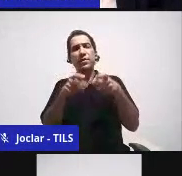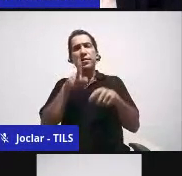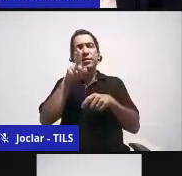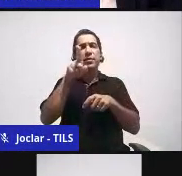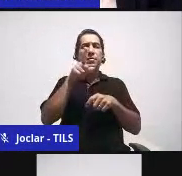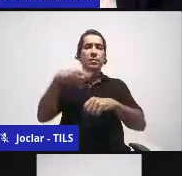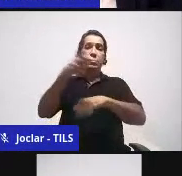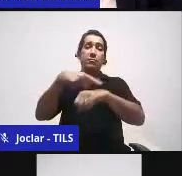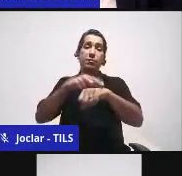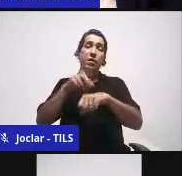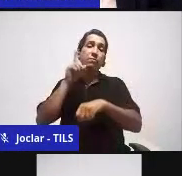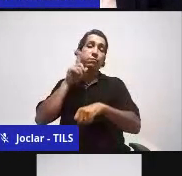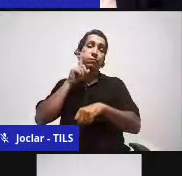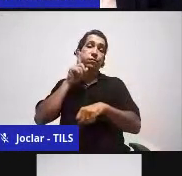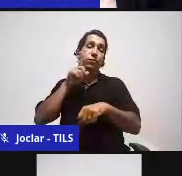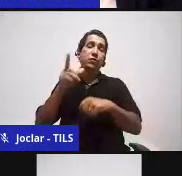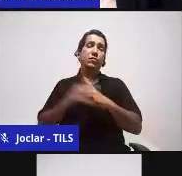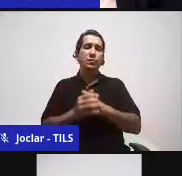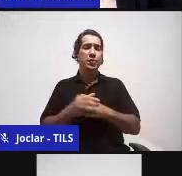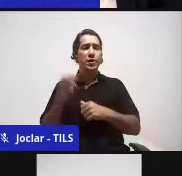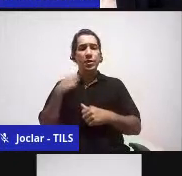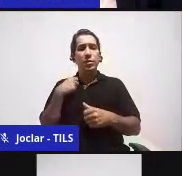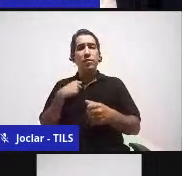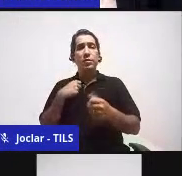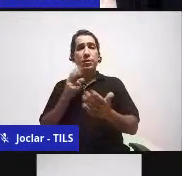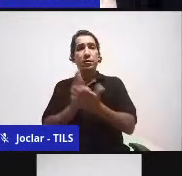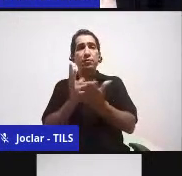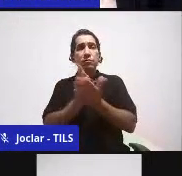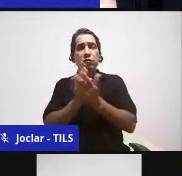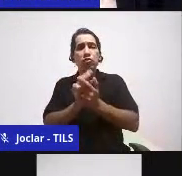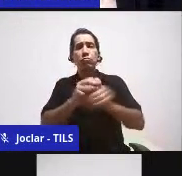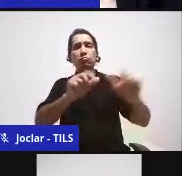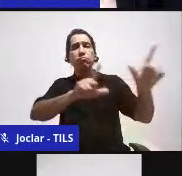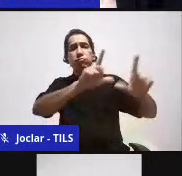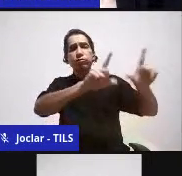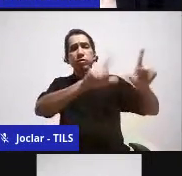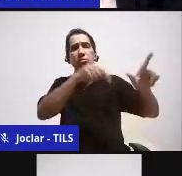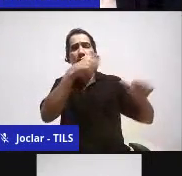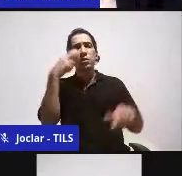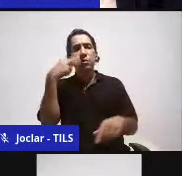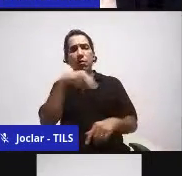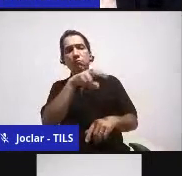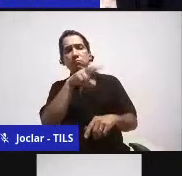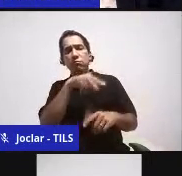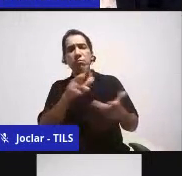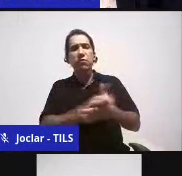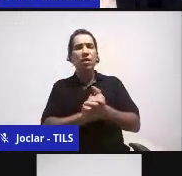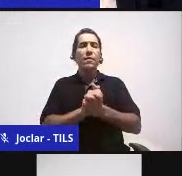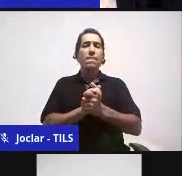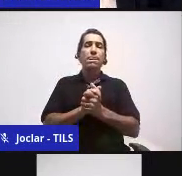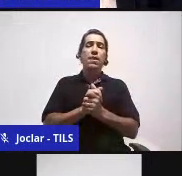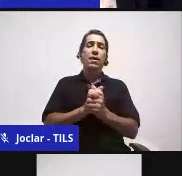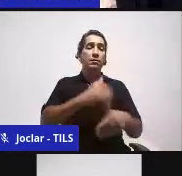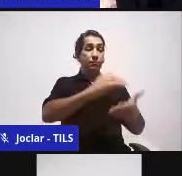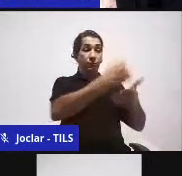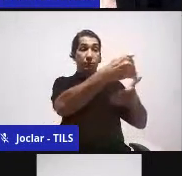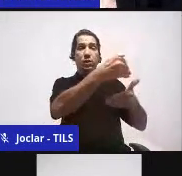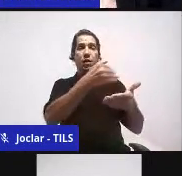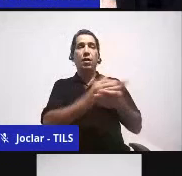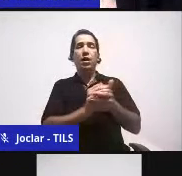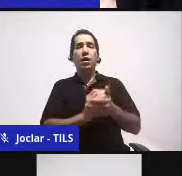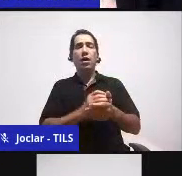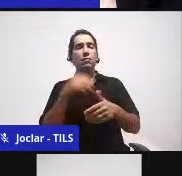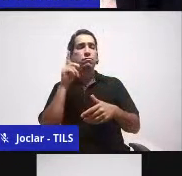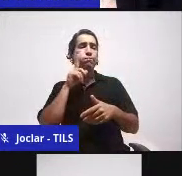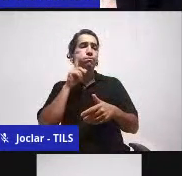aberta acompanhando as eleições nos Estados Unidos, porque isso interfere e muito aqui para a gente. Eu estou aqui a 30 minutos dos Estados Unidos.